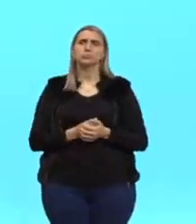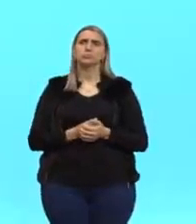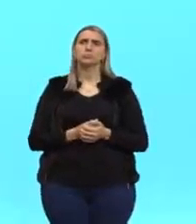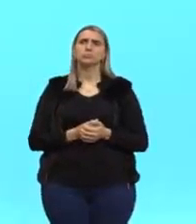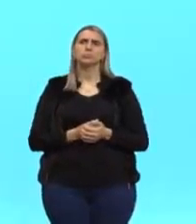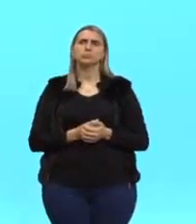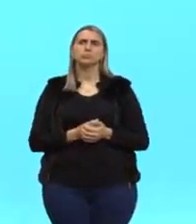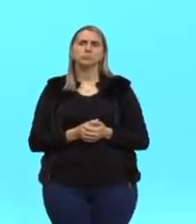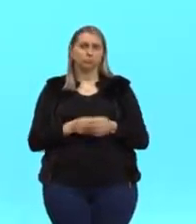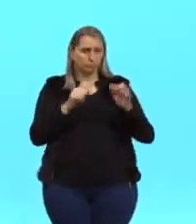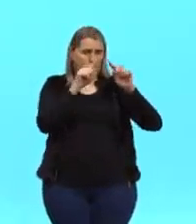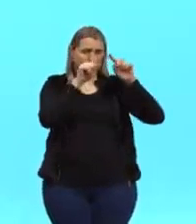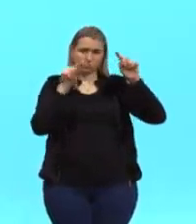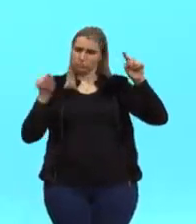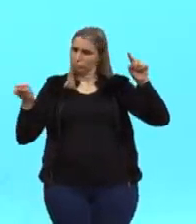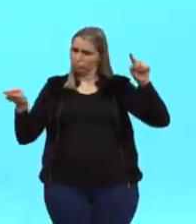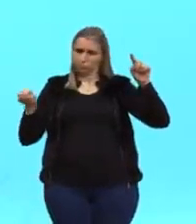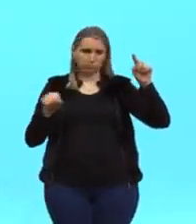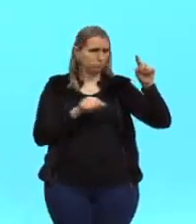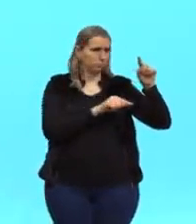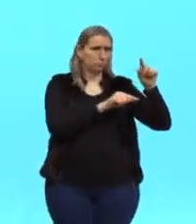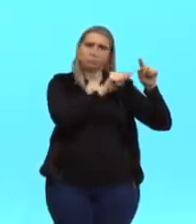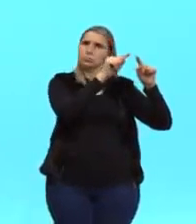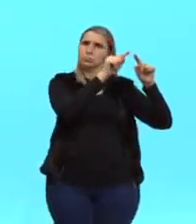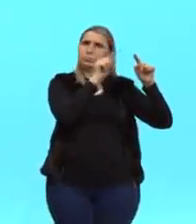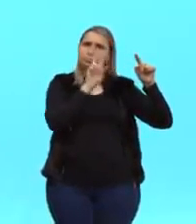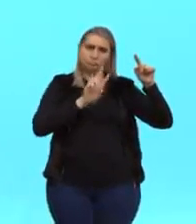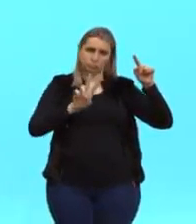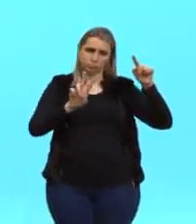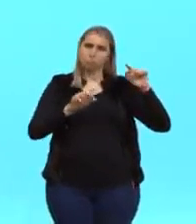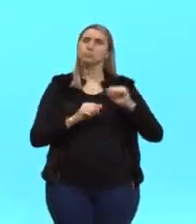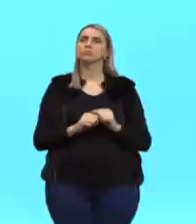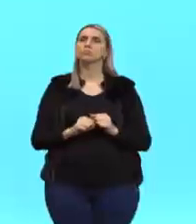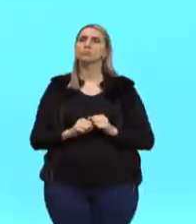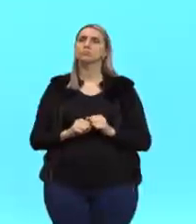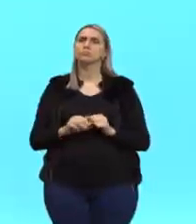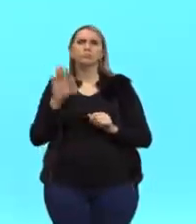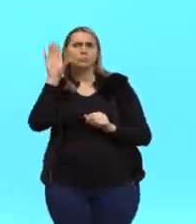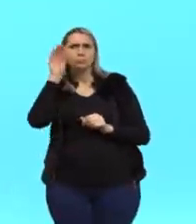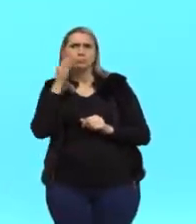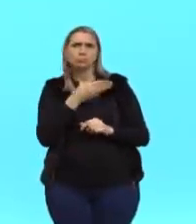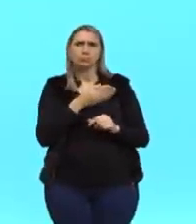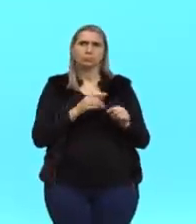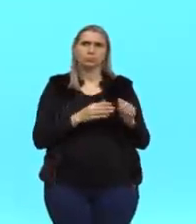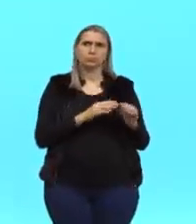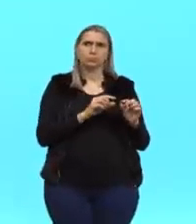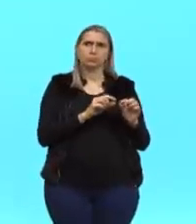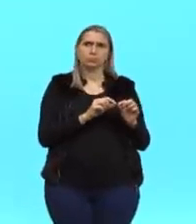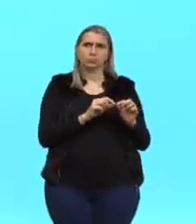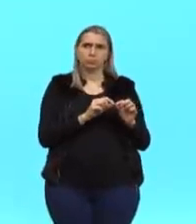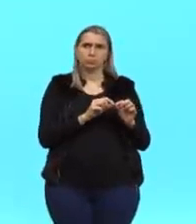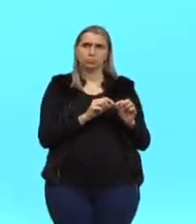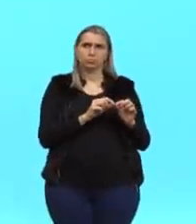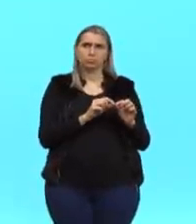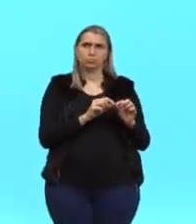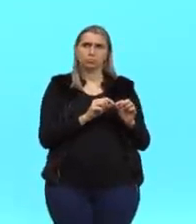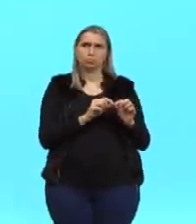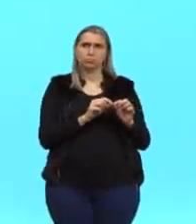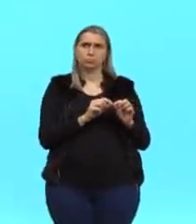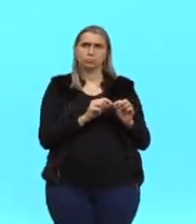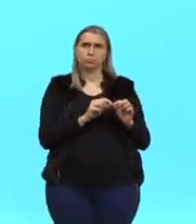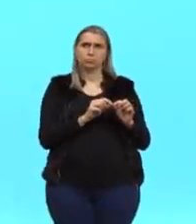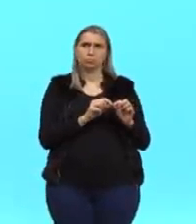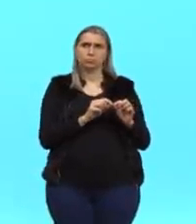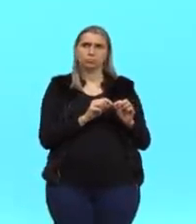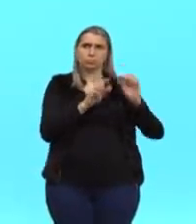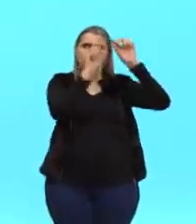enxergamos os triângulos, certo? E esses triângulos, se nós observarmos a base em relação ó, à altura